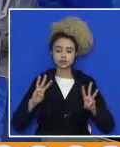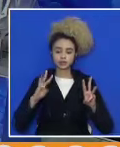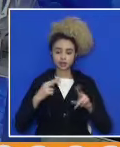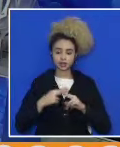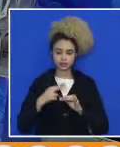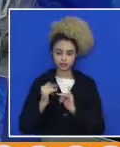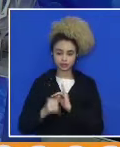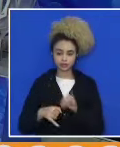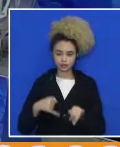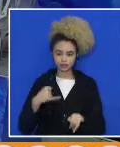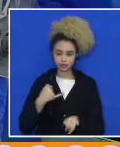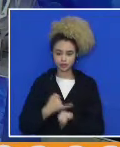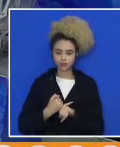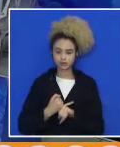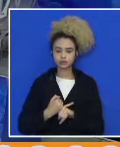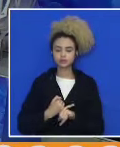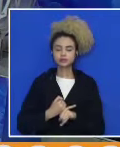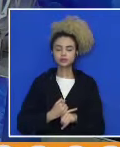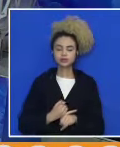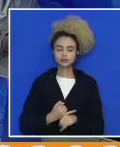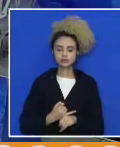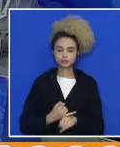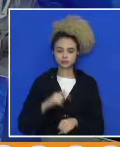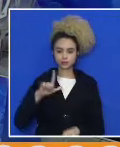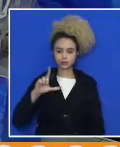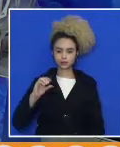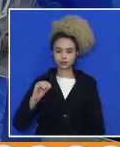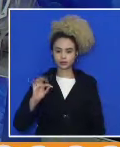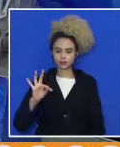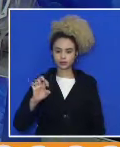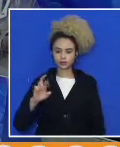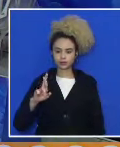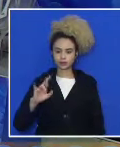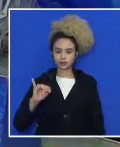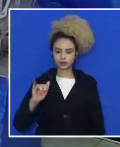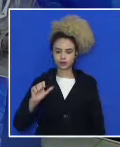página da Caixa na internet, loterias.caixa.gov.br.